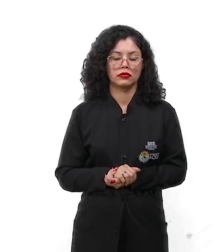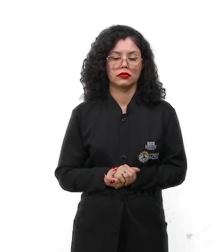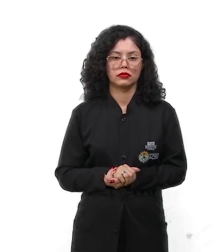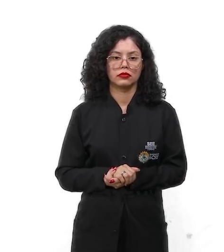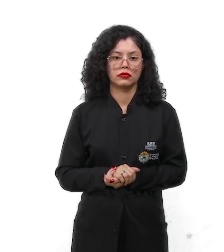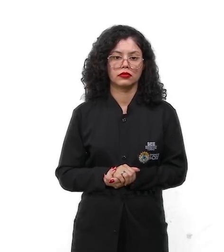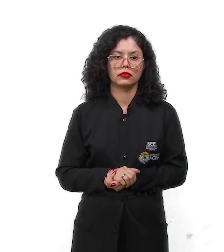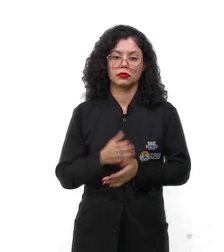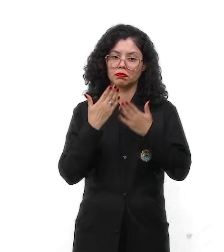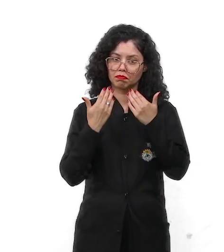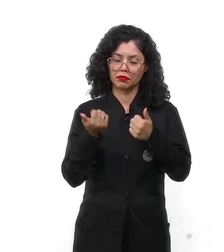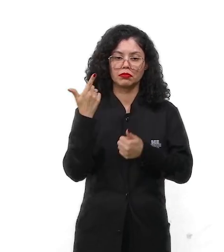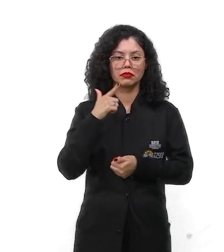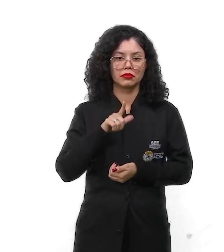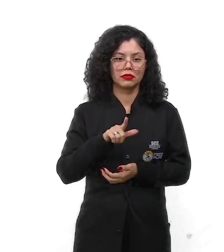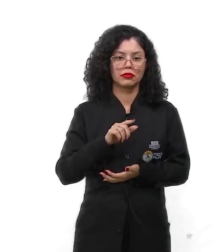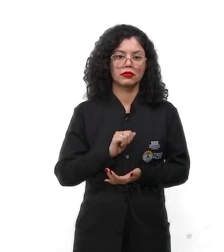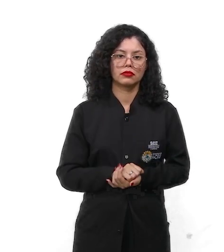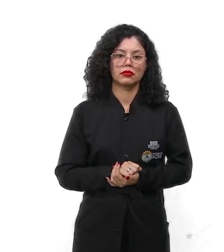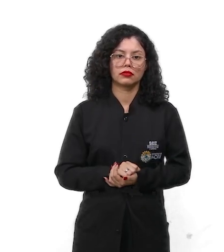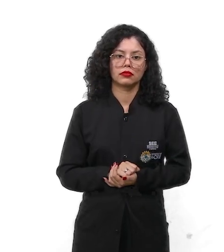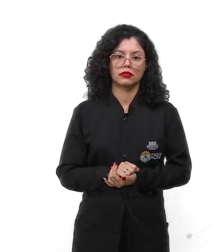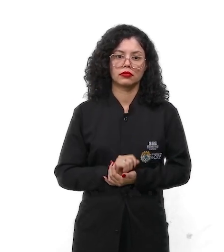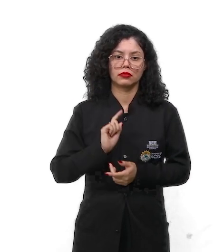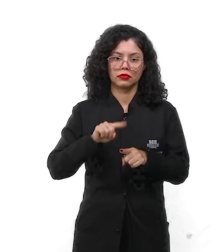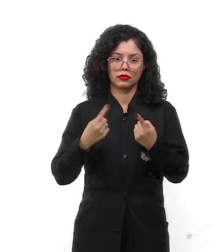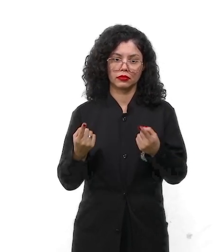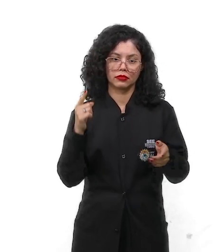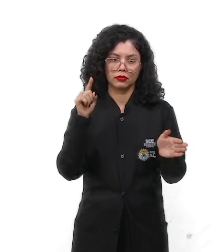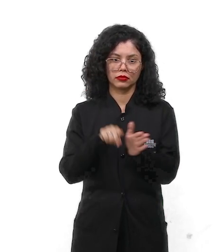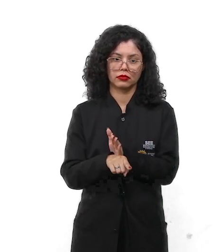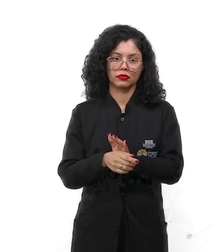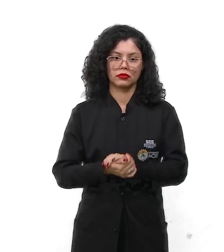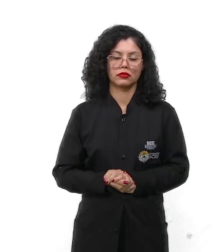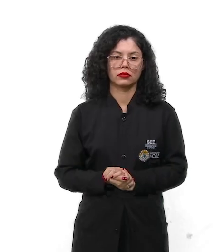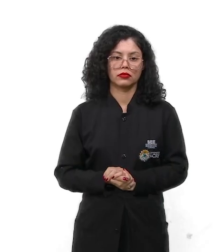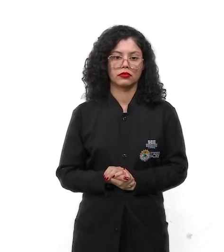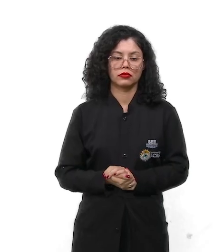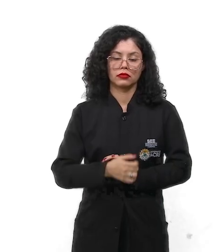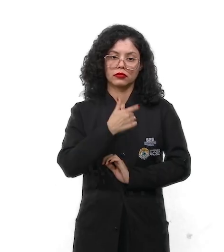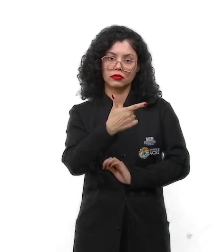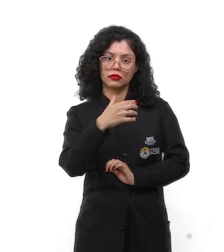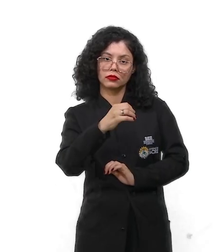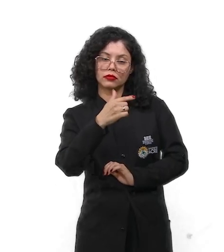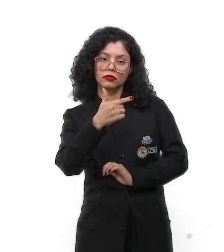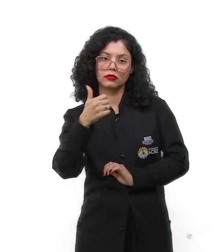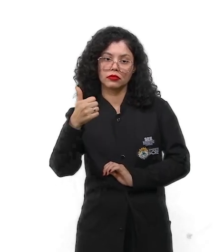vocês vão se dar bem. Vamos para mais uma. De novo, 2021